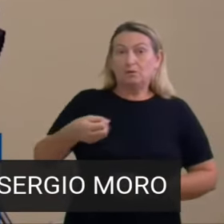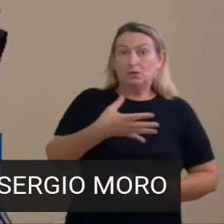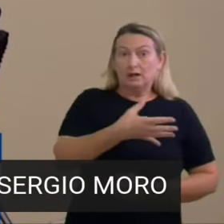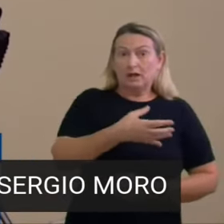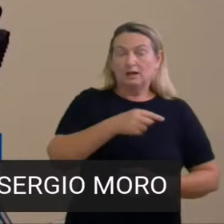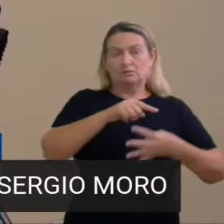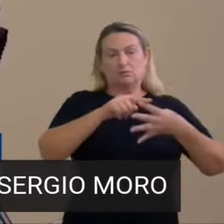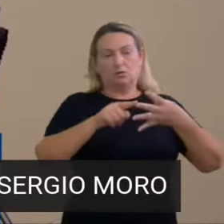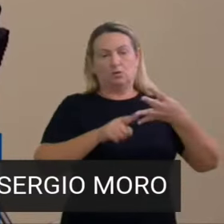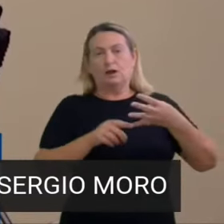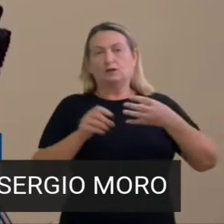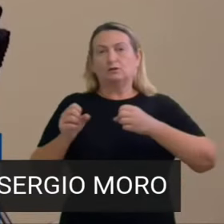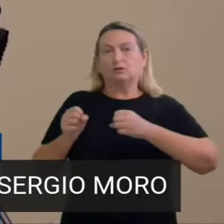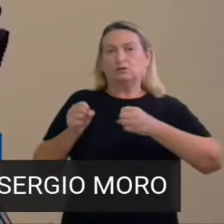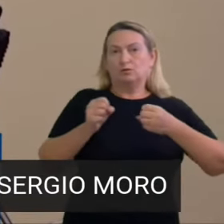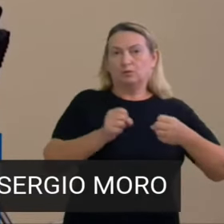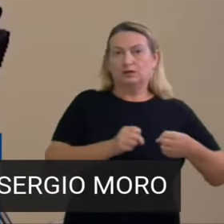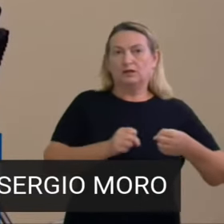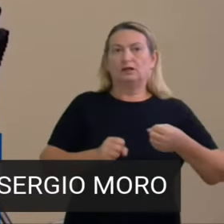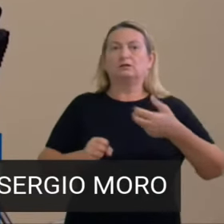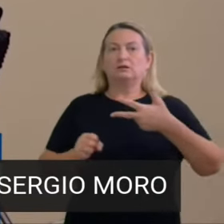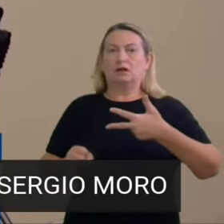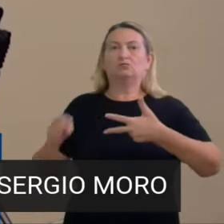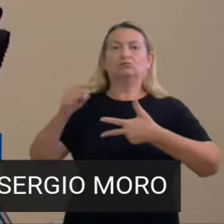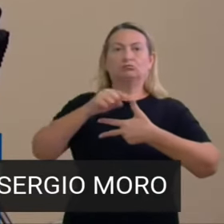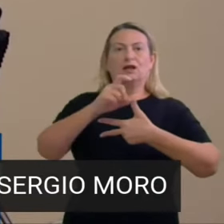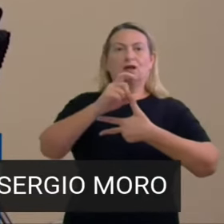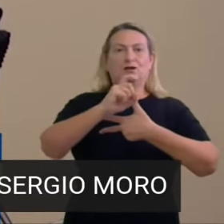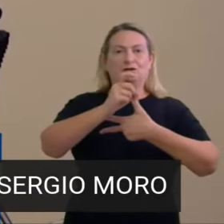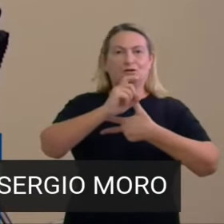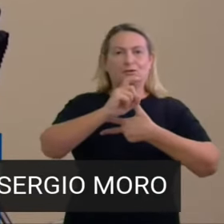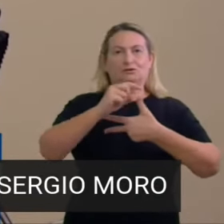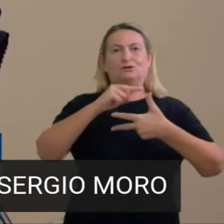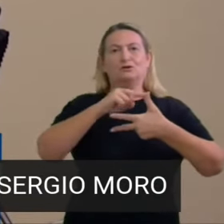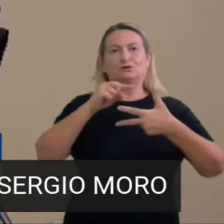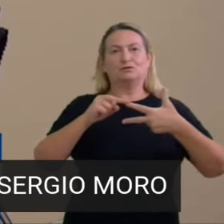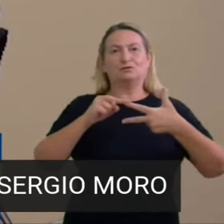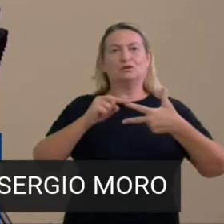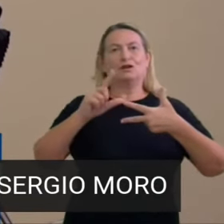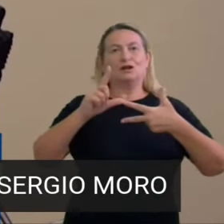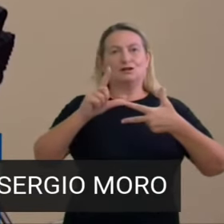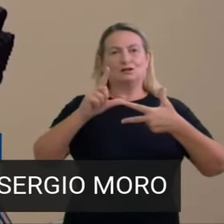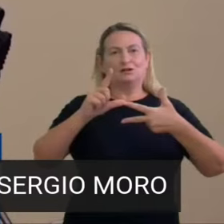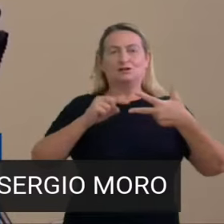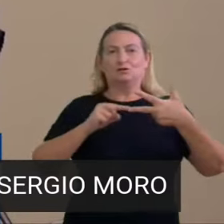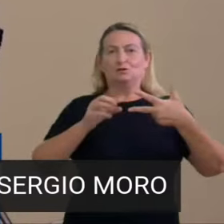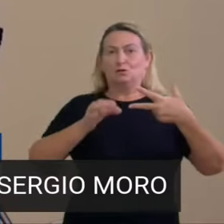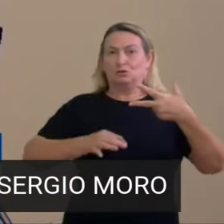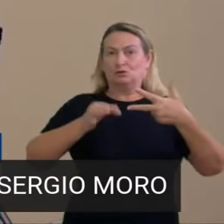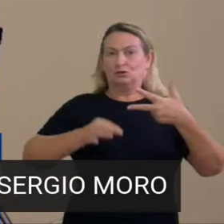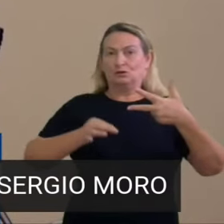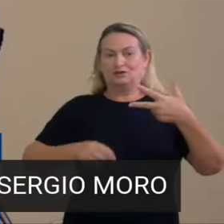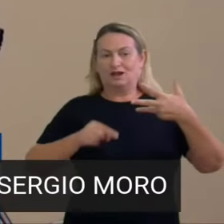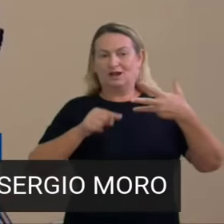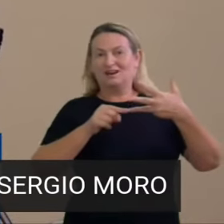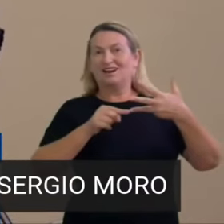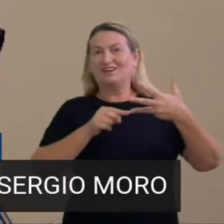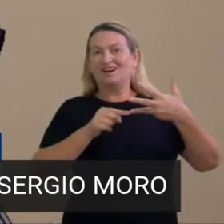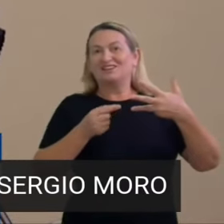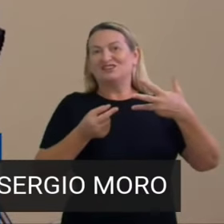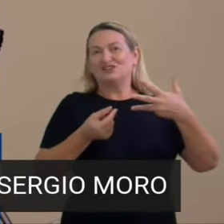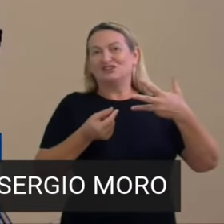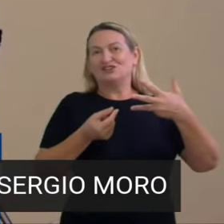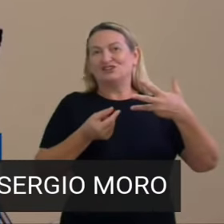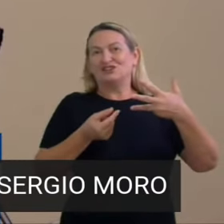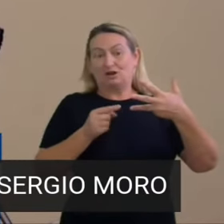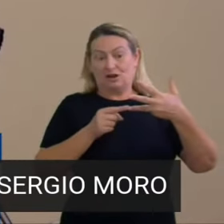quatro poderes: o legislativo, executivo, o judiciário e o dinheiro, sendo que este o dinheiro funciona junto com